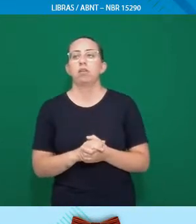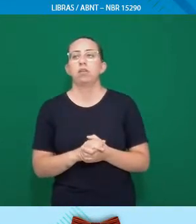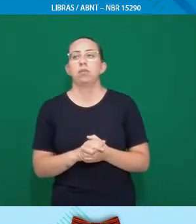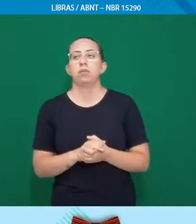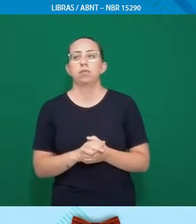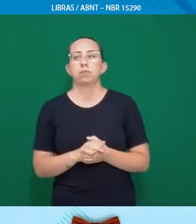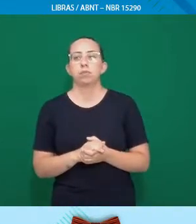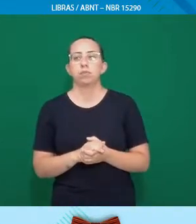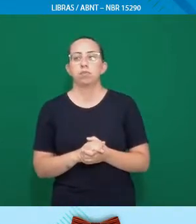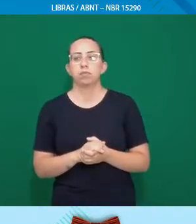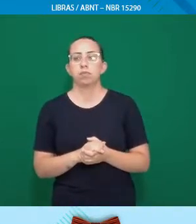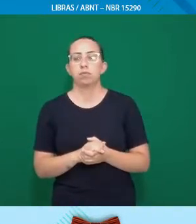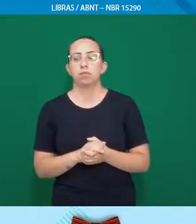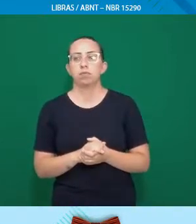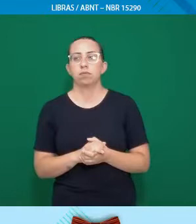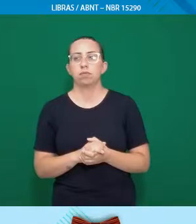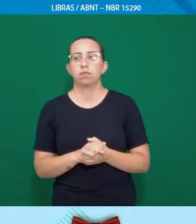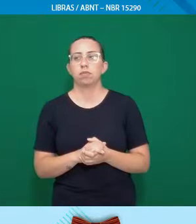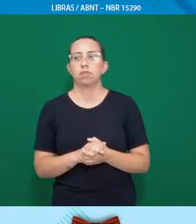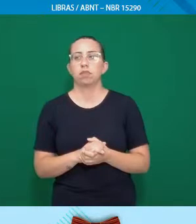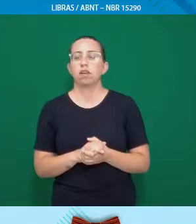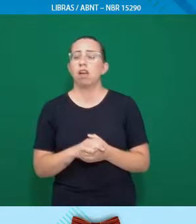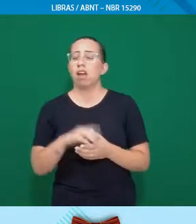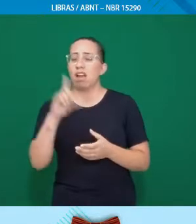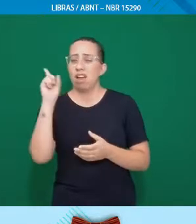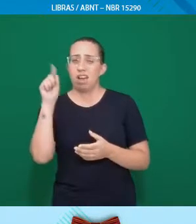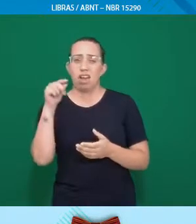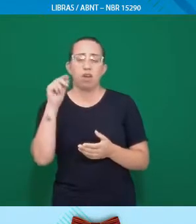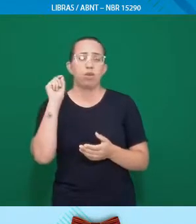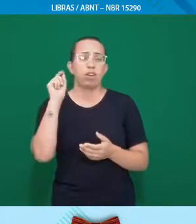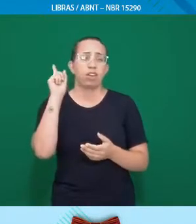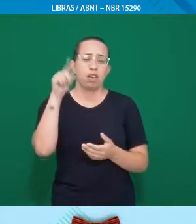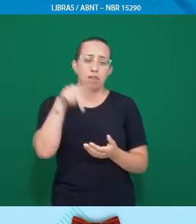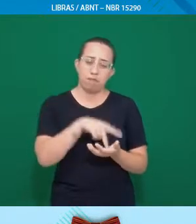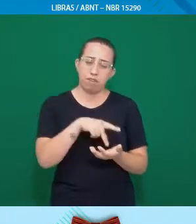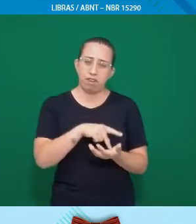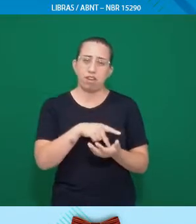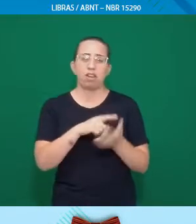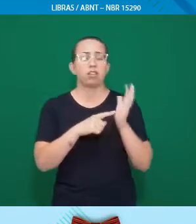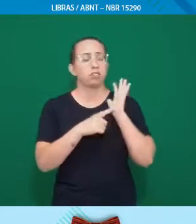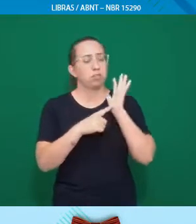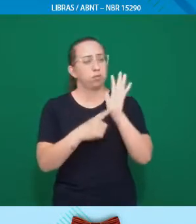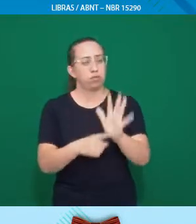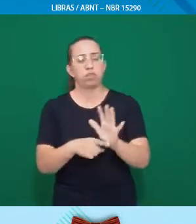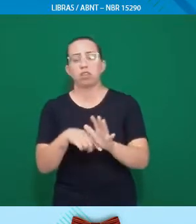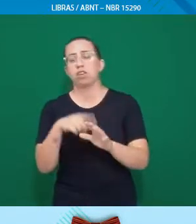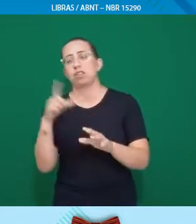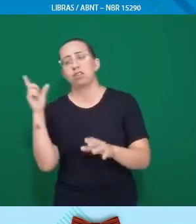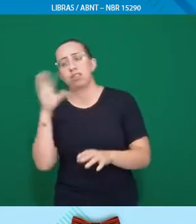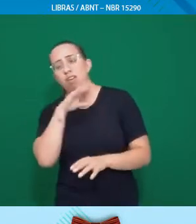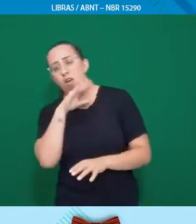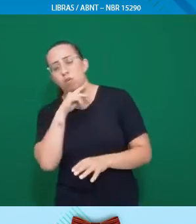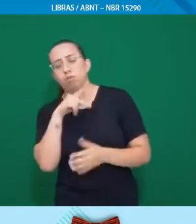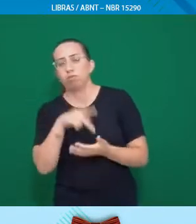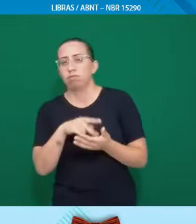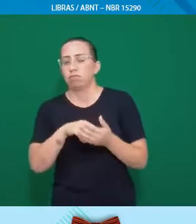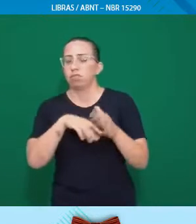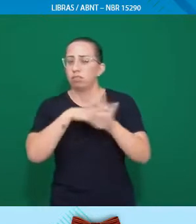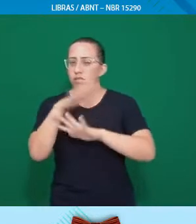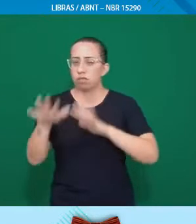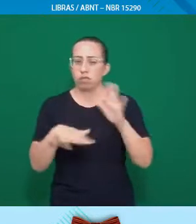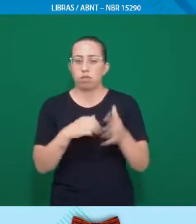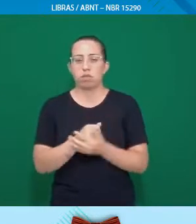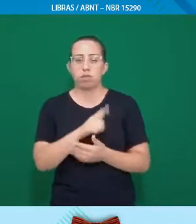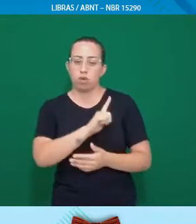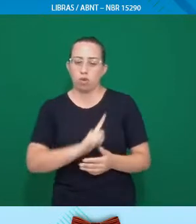sorteia é efe é aquilo que conversamos várias vezes que ele o que que acontece o governo do